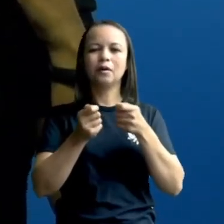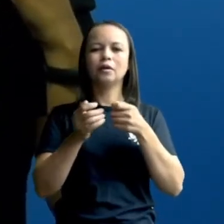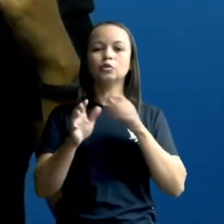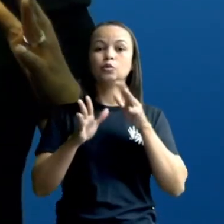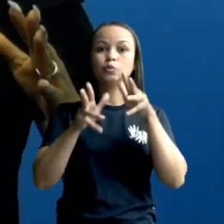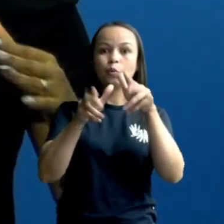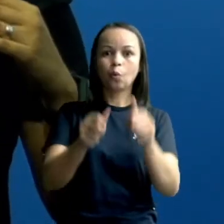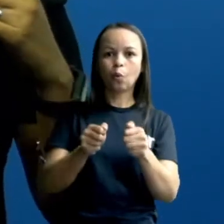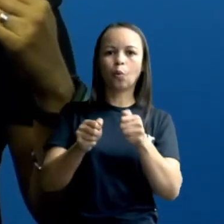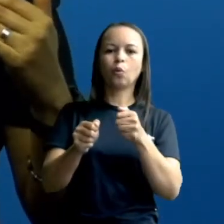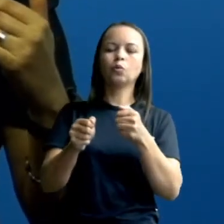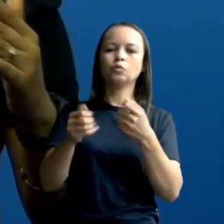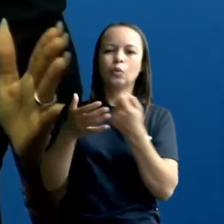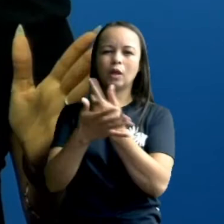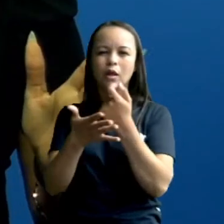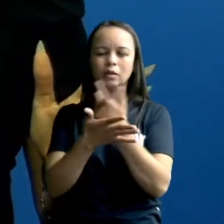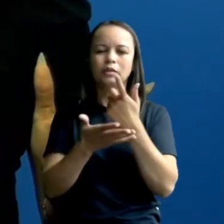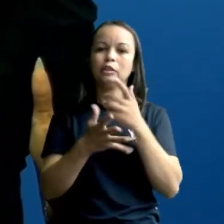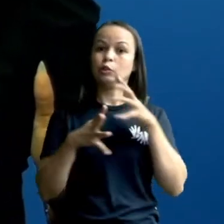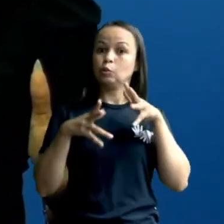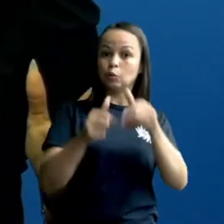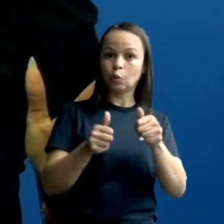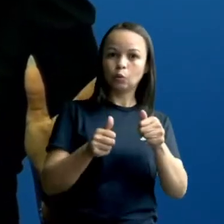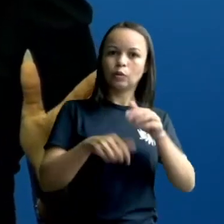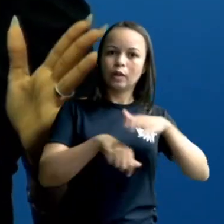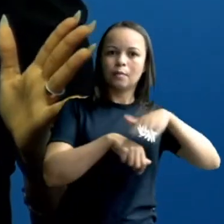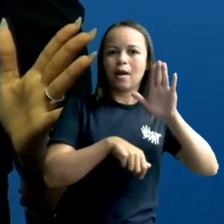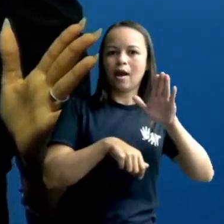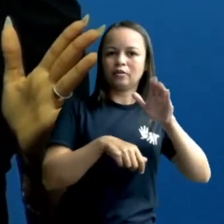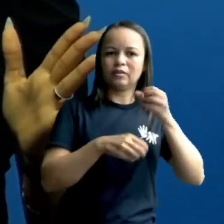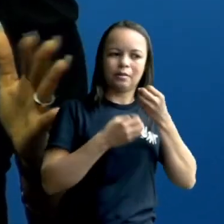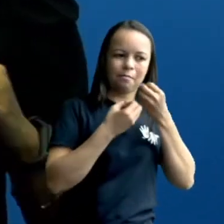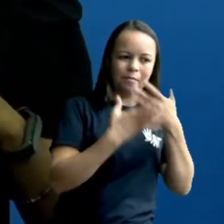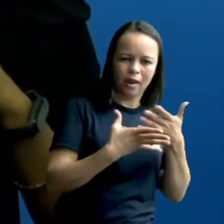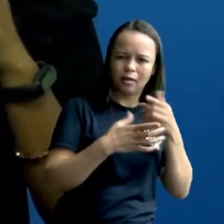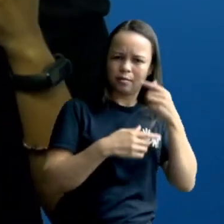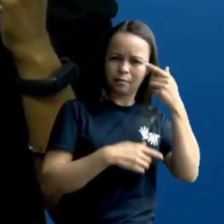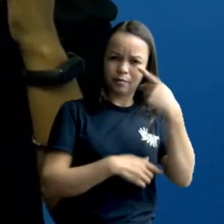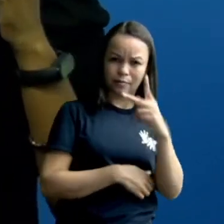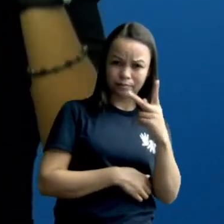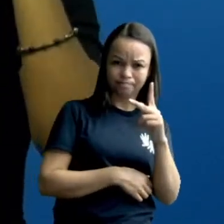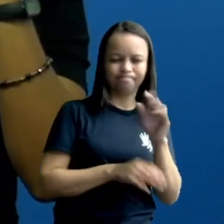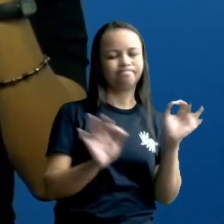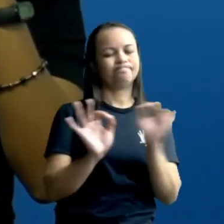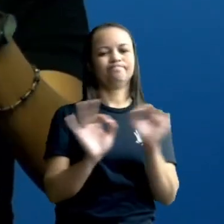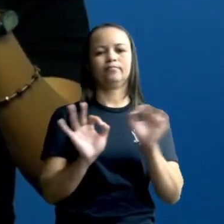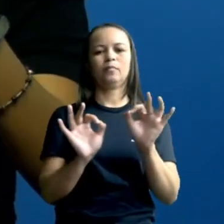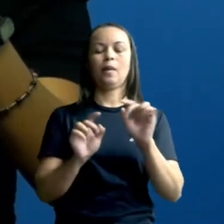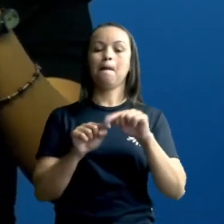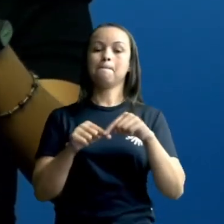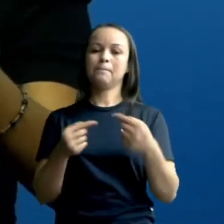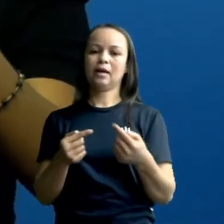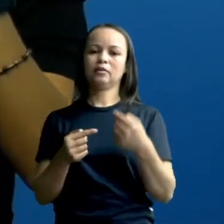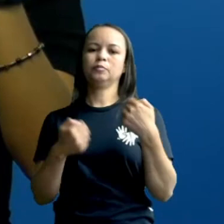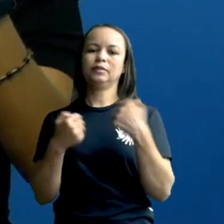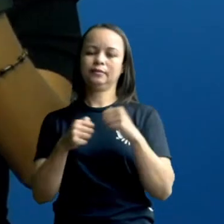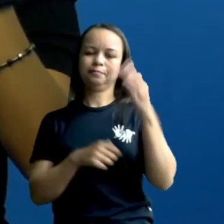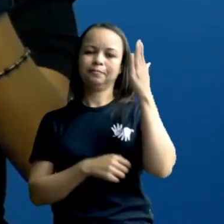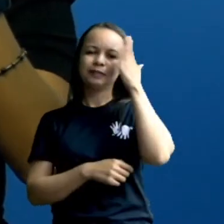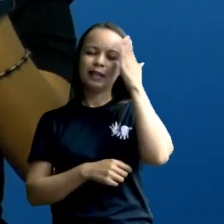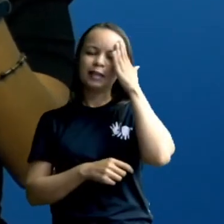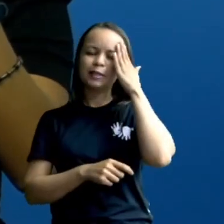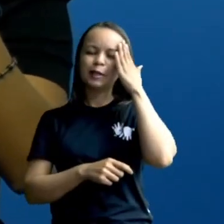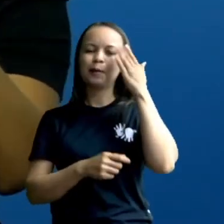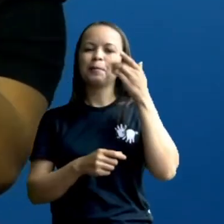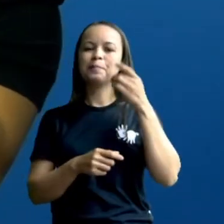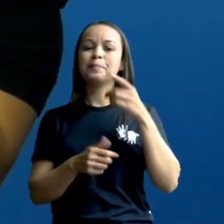consumo. Nem tudo que é demais vai fazer bem para você, é verdade? Mas vamos entender primeiro essa questão do